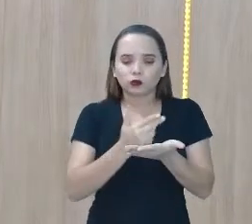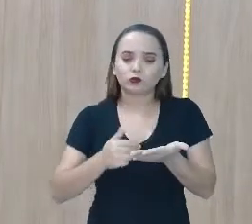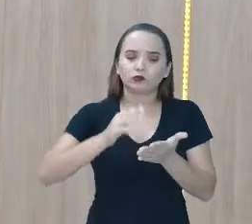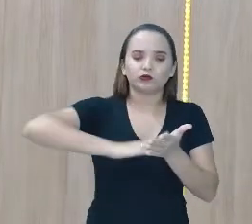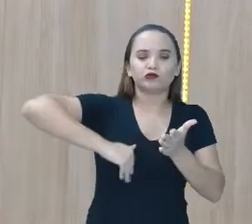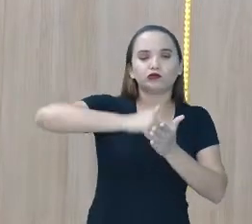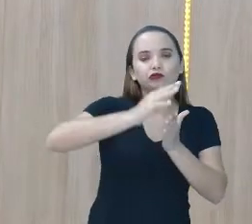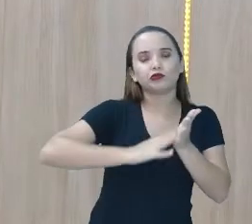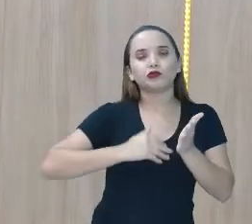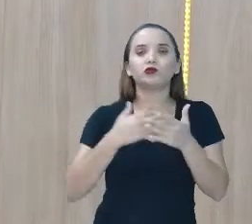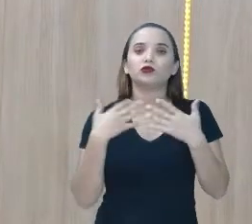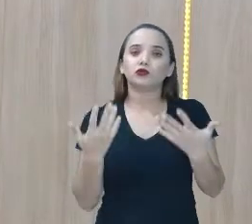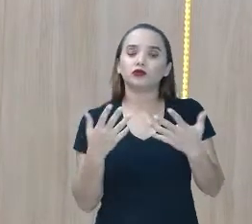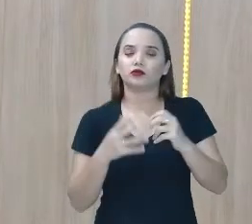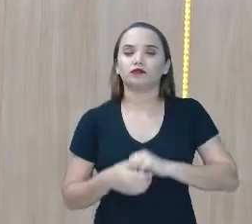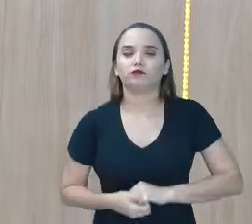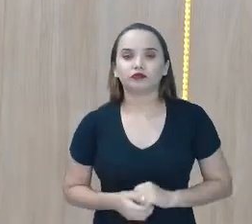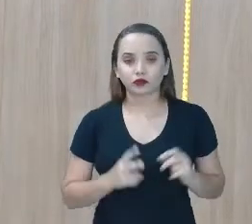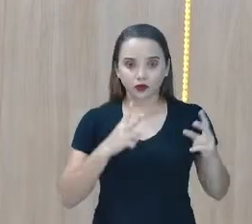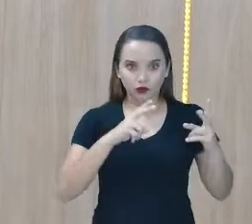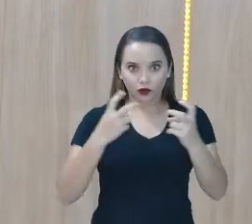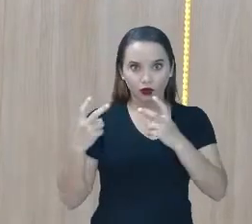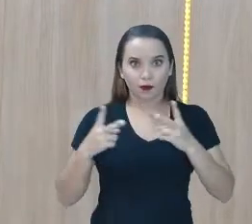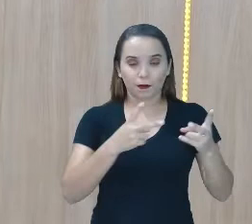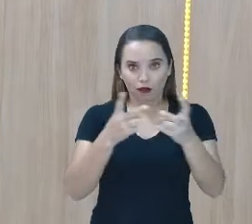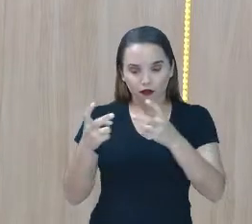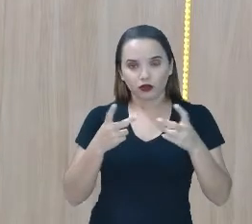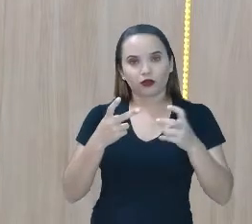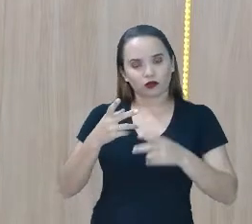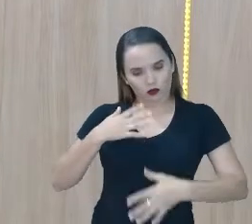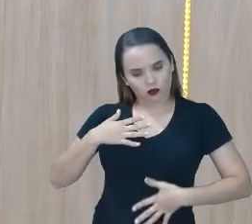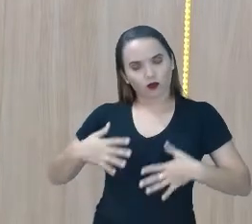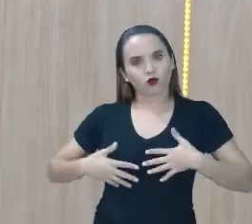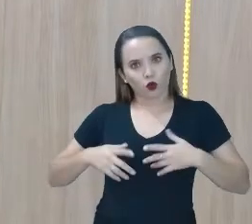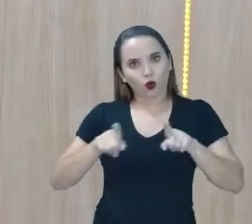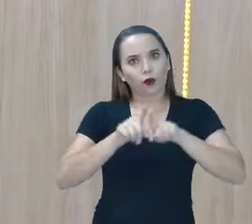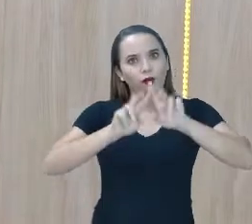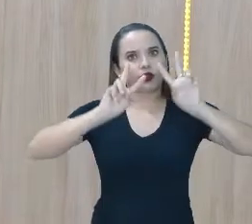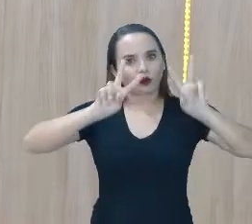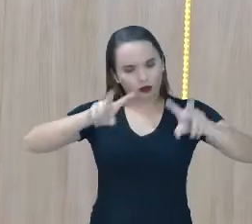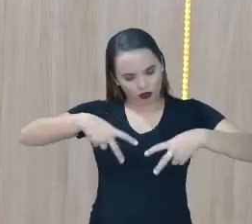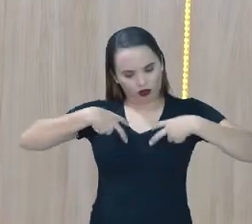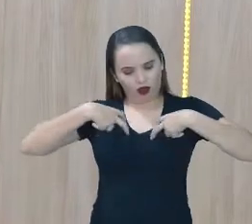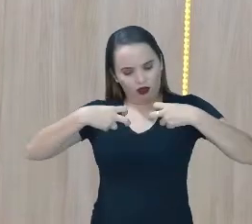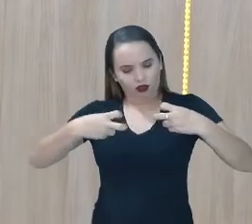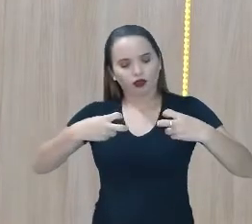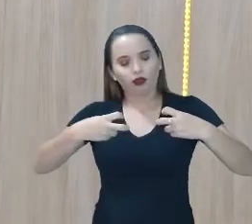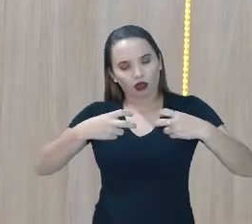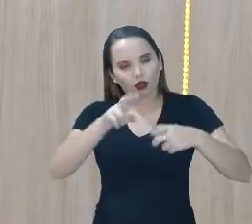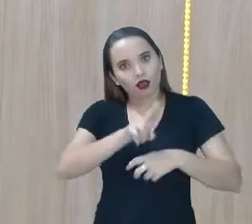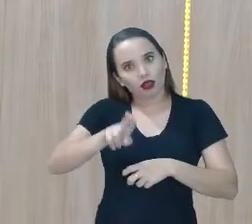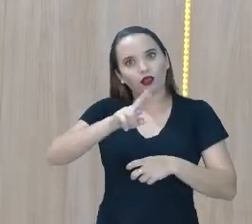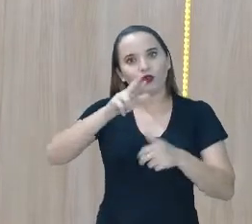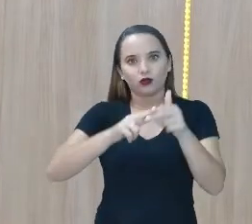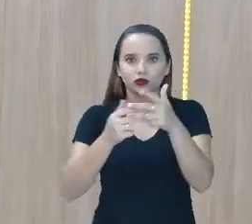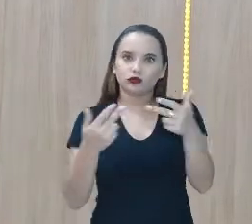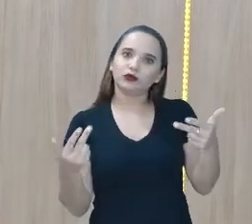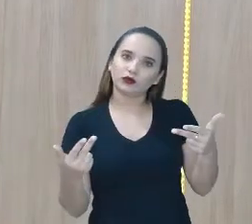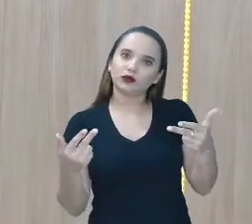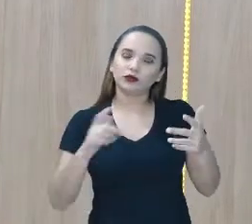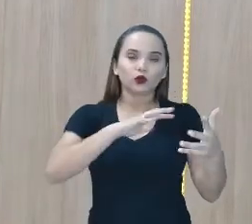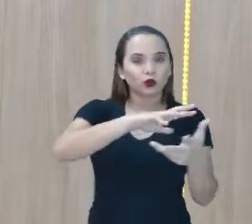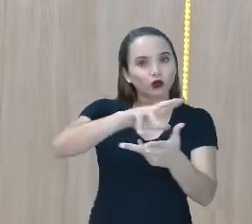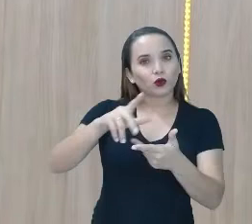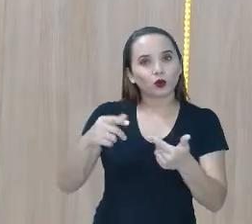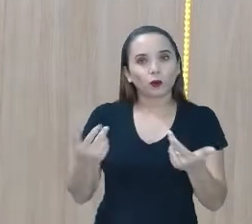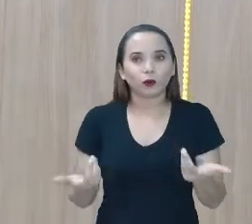a percepção do corpo, né, e a percepção dele evidenciada a partir da interação com objetos e com o mundo.